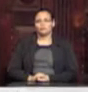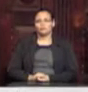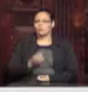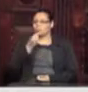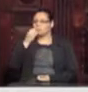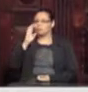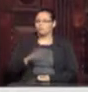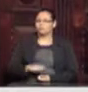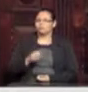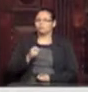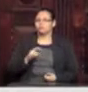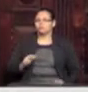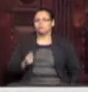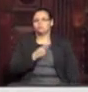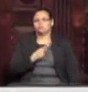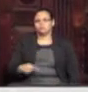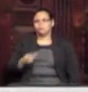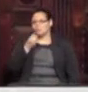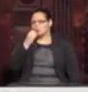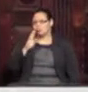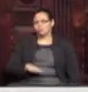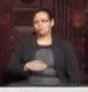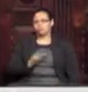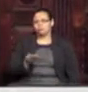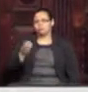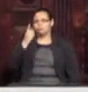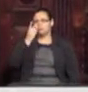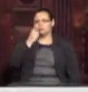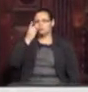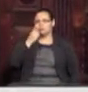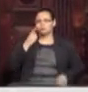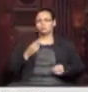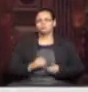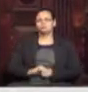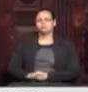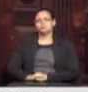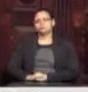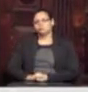Boa tarde, senhora presidente. Boa tarde, demais deputados.